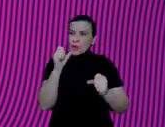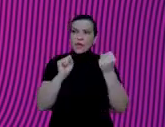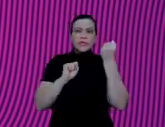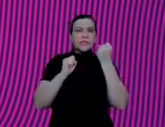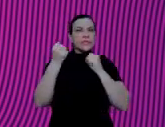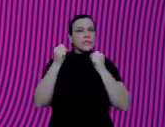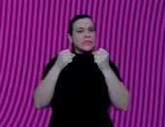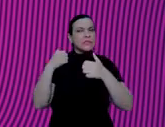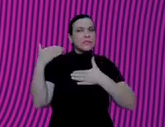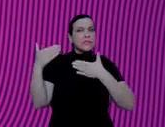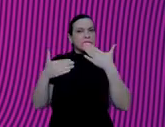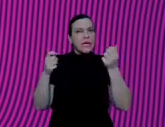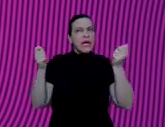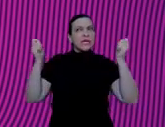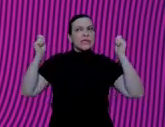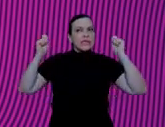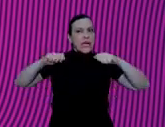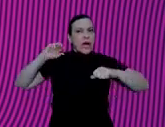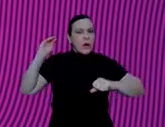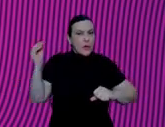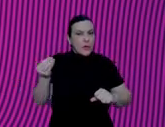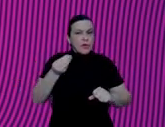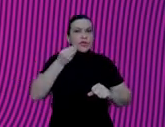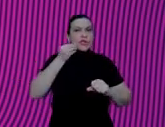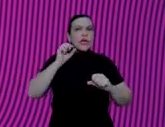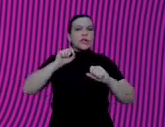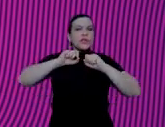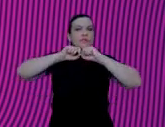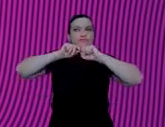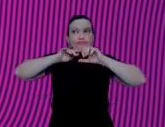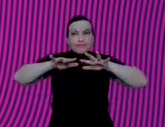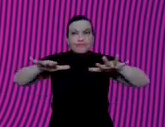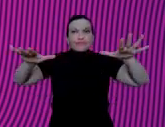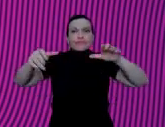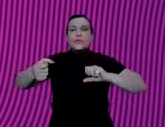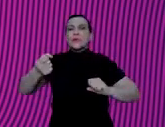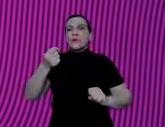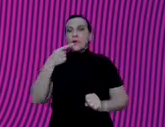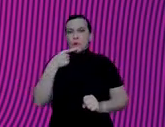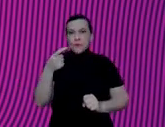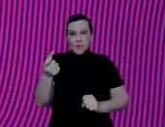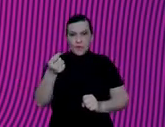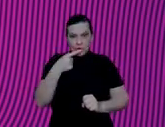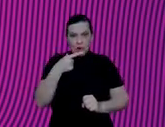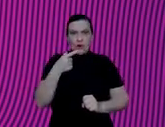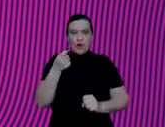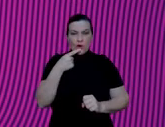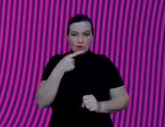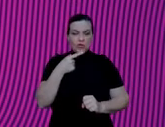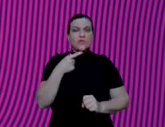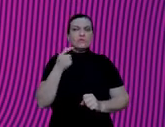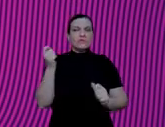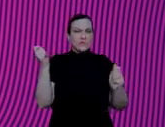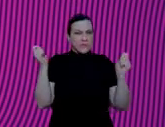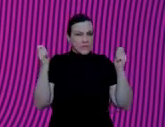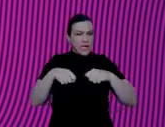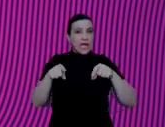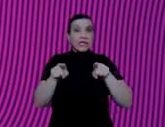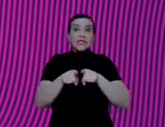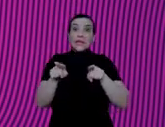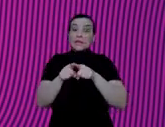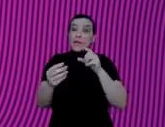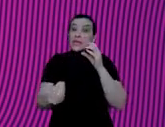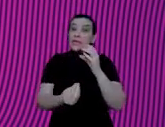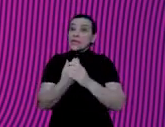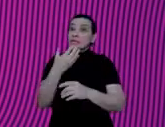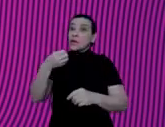expandir a prescrição de opioides, né? De opioides consumidos por via oral, né? Desenvolve um novo opioide,